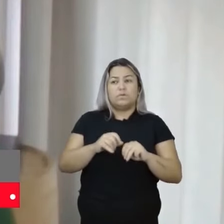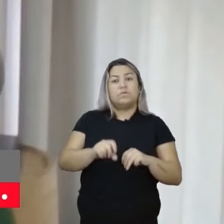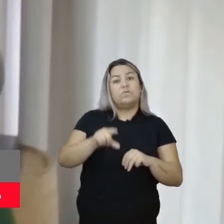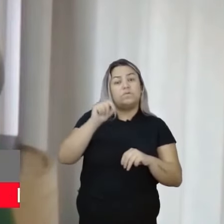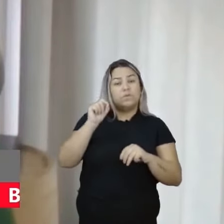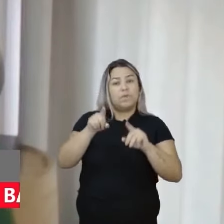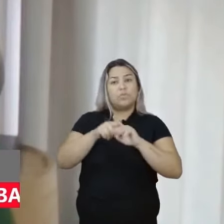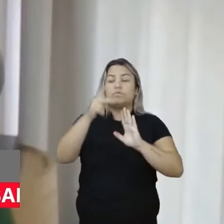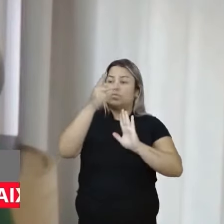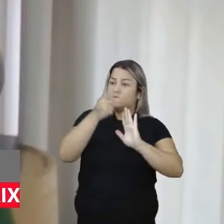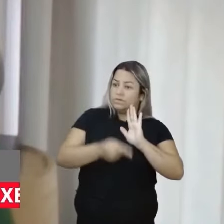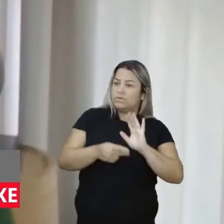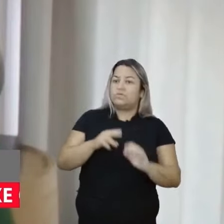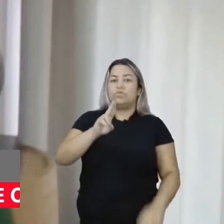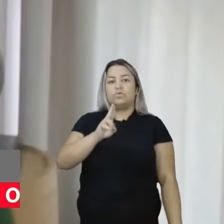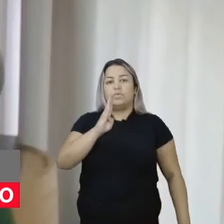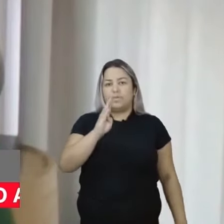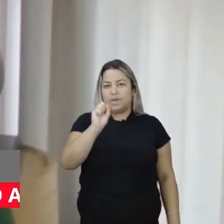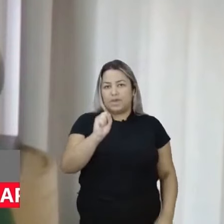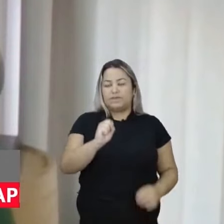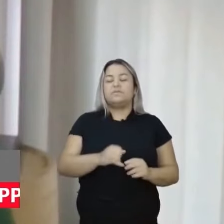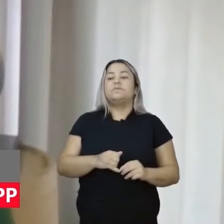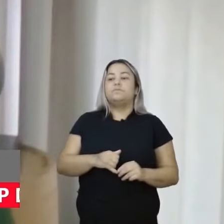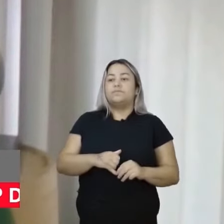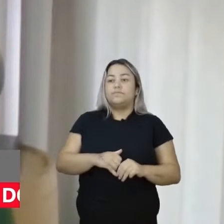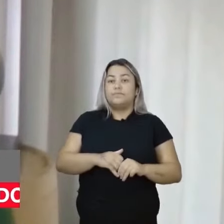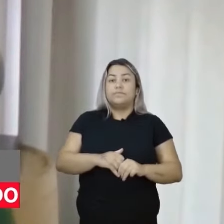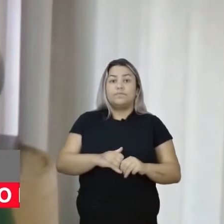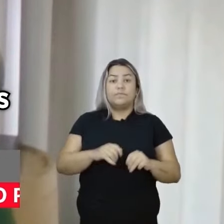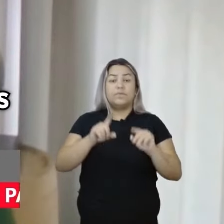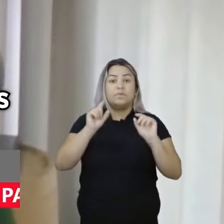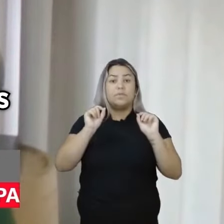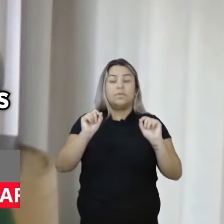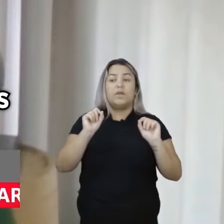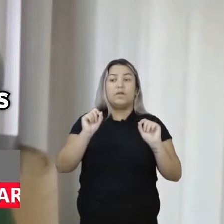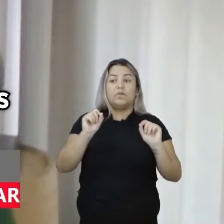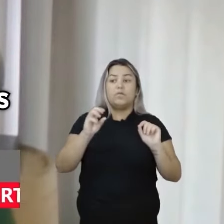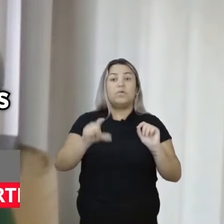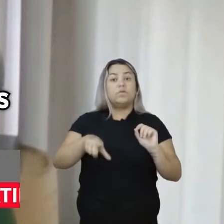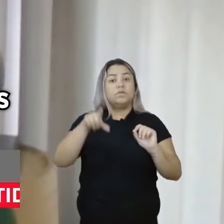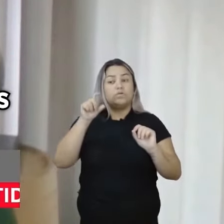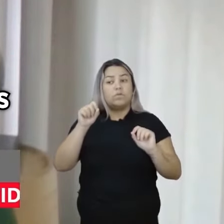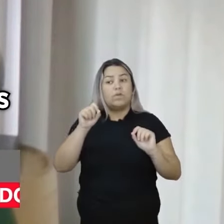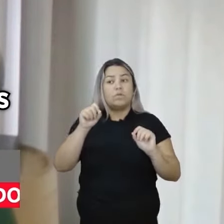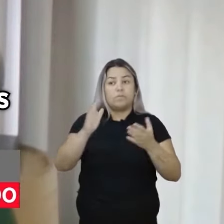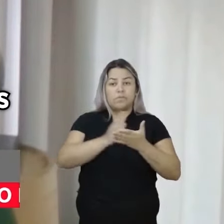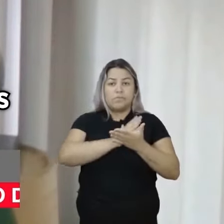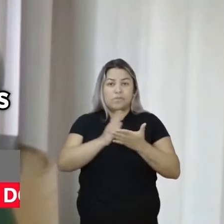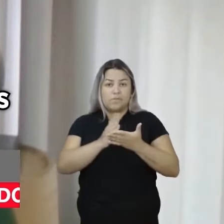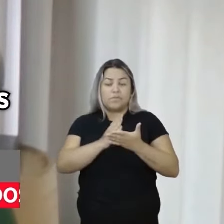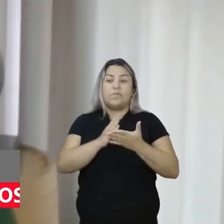processos, muitos projetos de UBS, a unidade de saúde, e foram selecionados